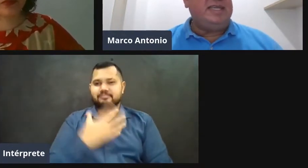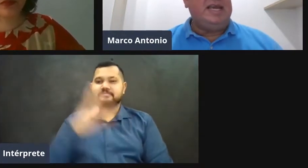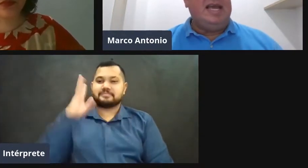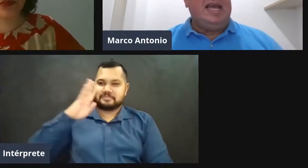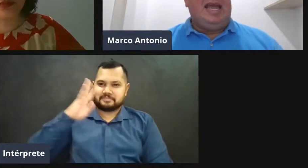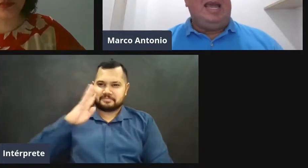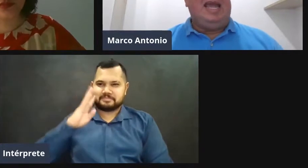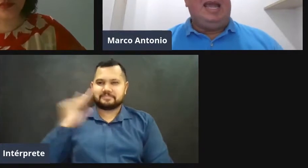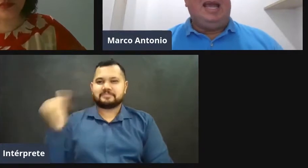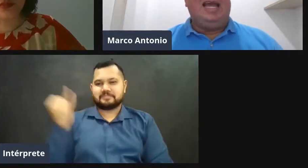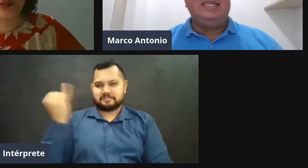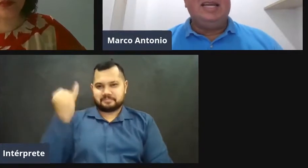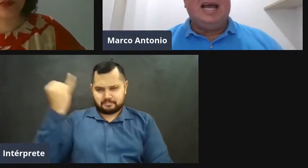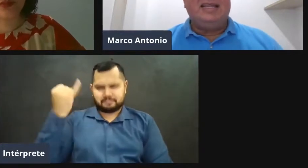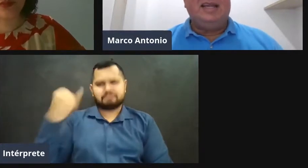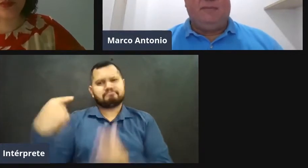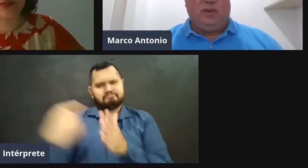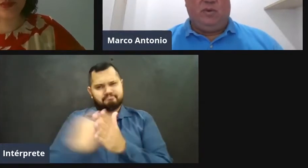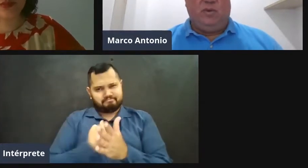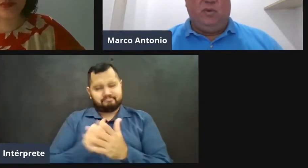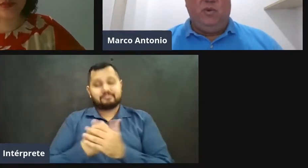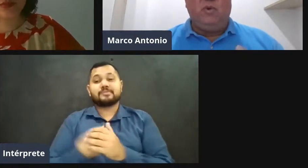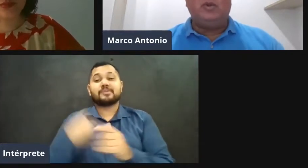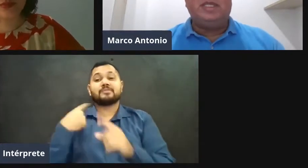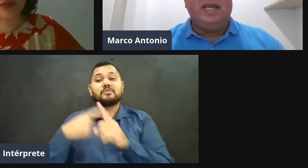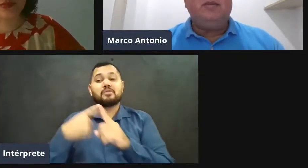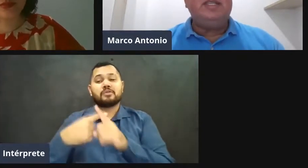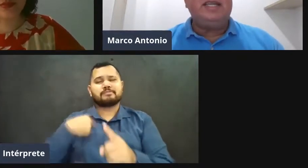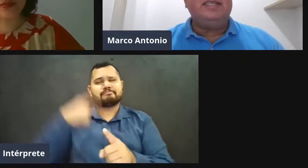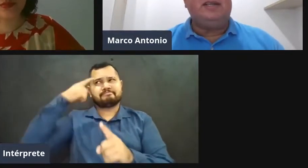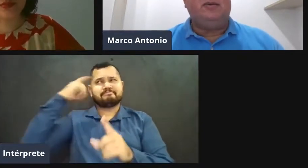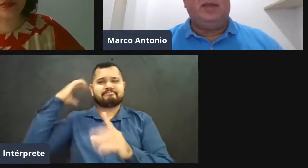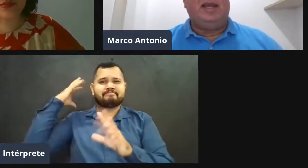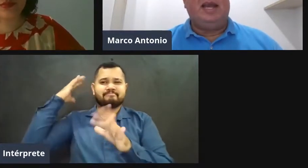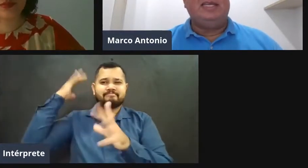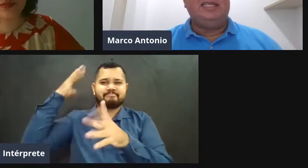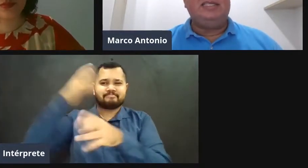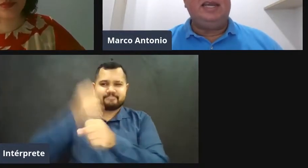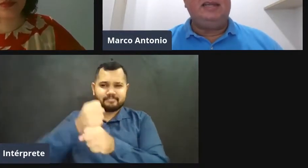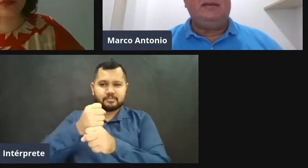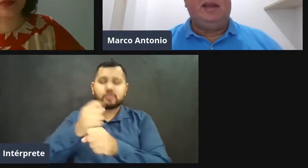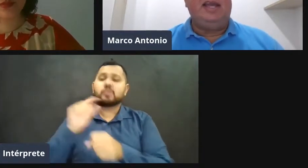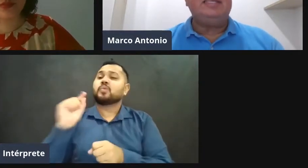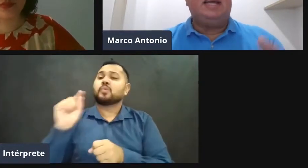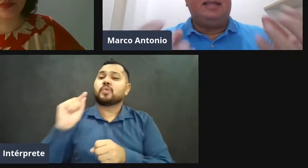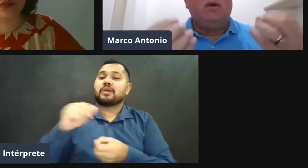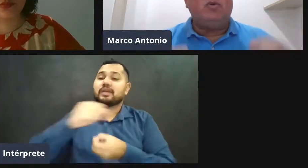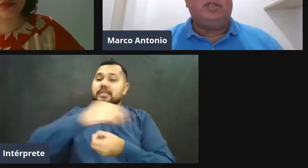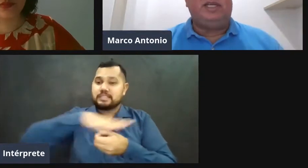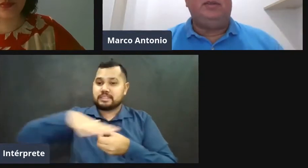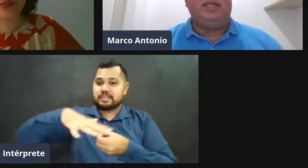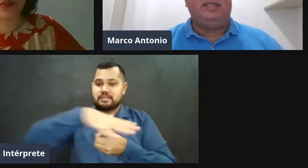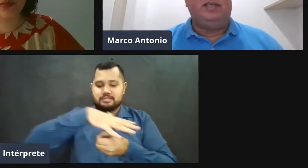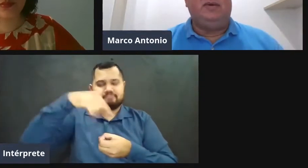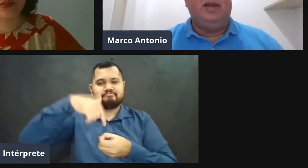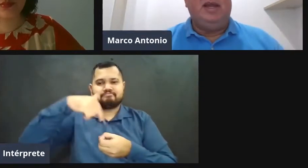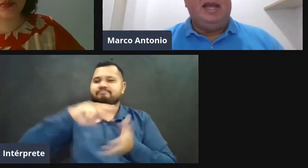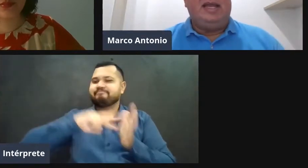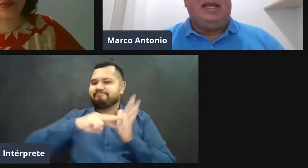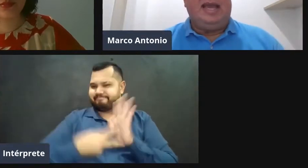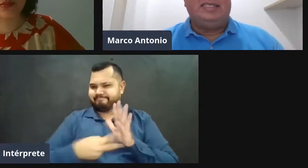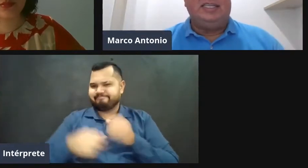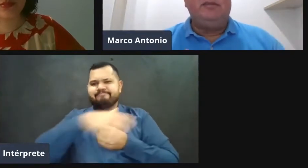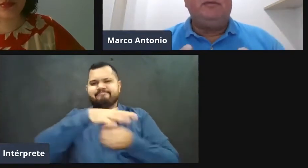legal e importante, porque assim, ela resgata o conceito de extensão. A gente tem que resgatar o conceito de